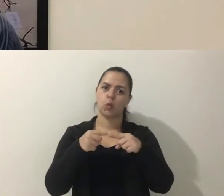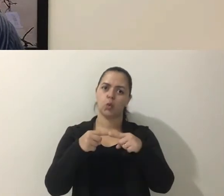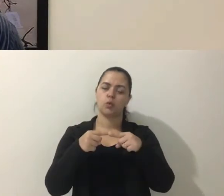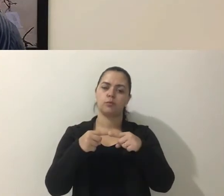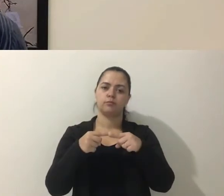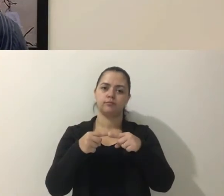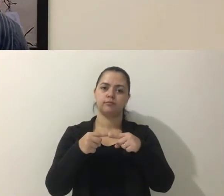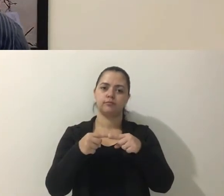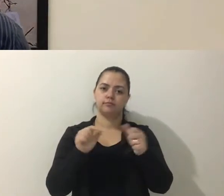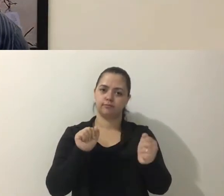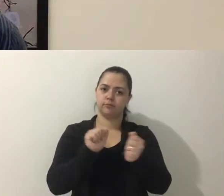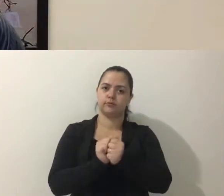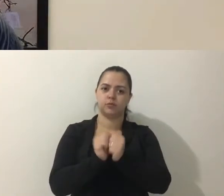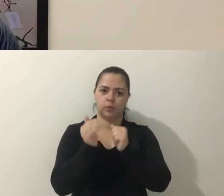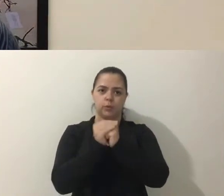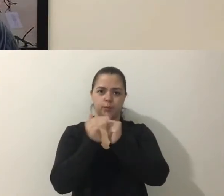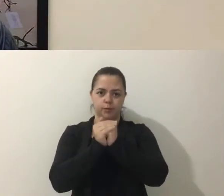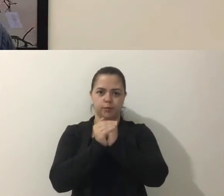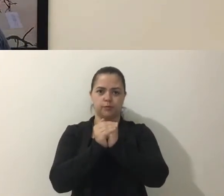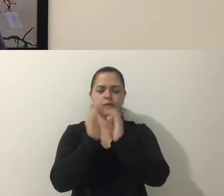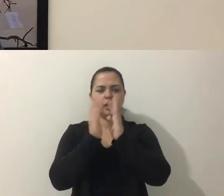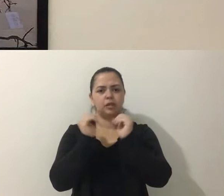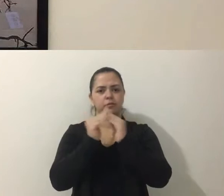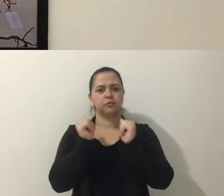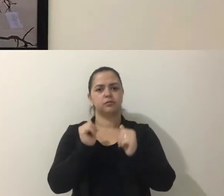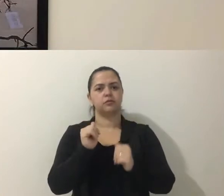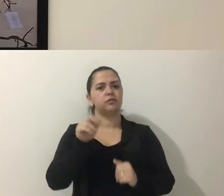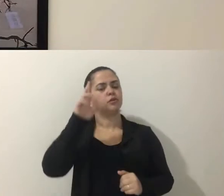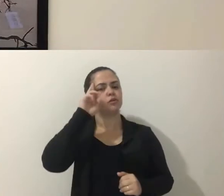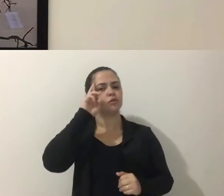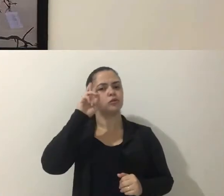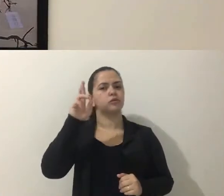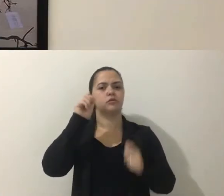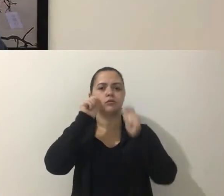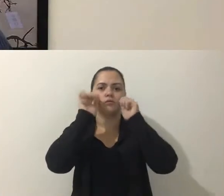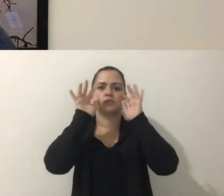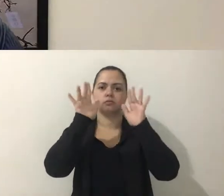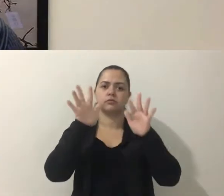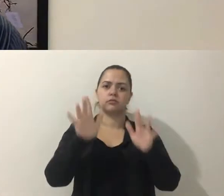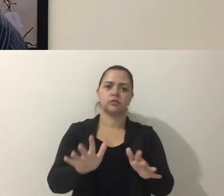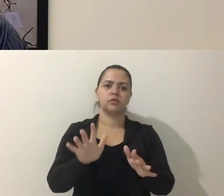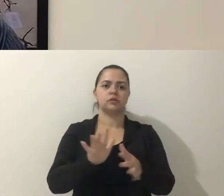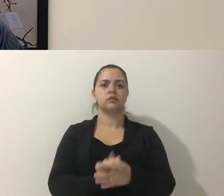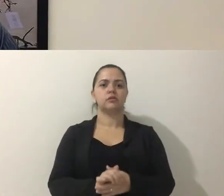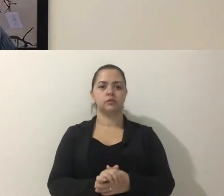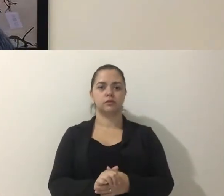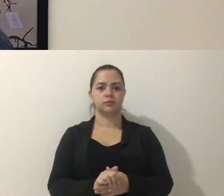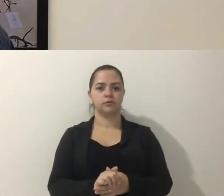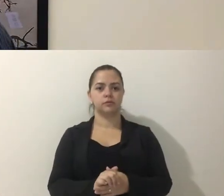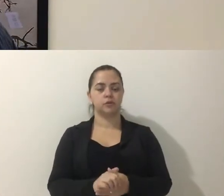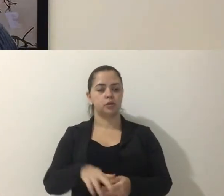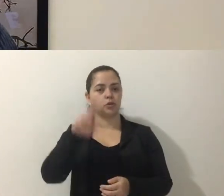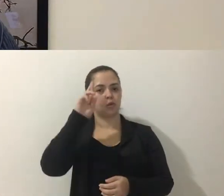em concordância comigo. Quero fazer uma oração pedindo que o Senhor nos abençoe, que o